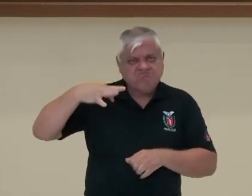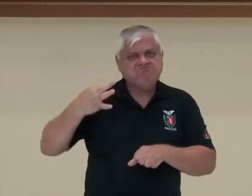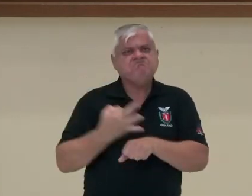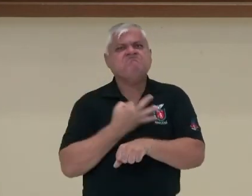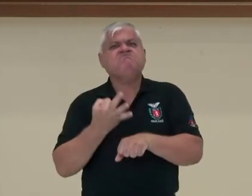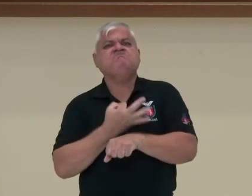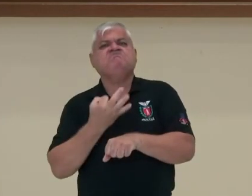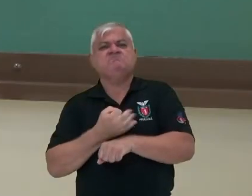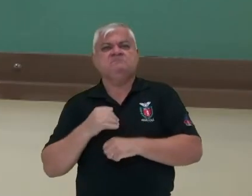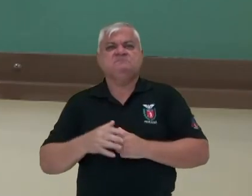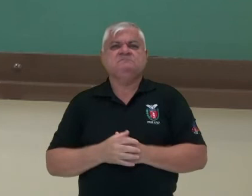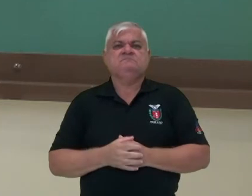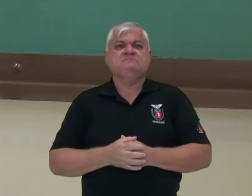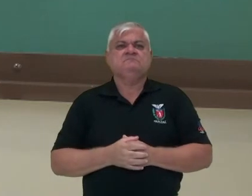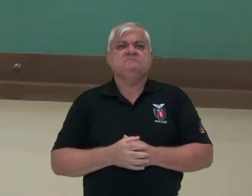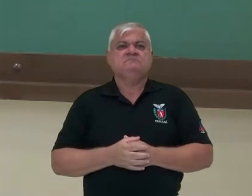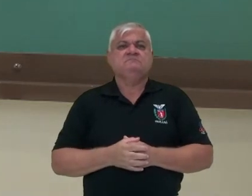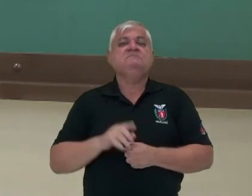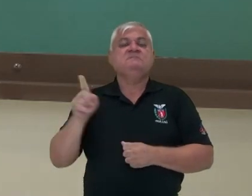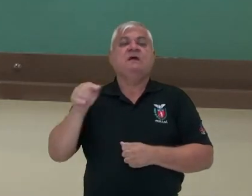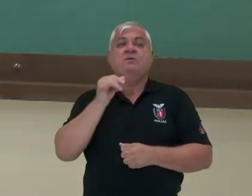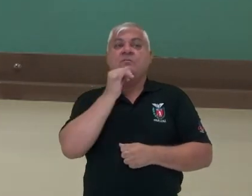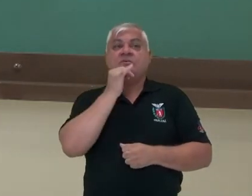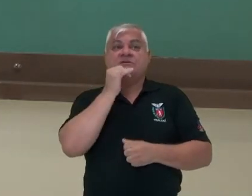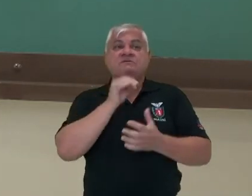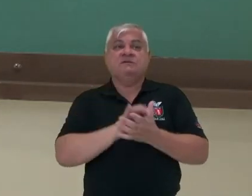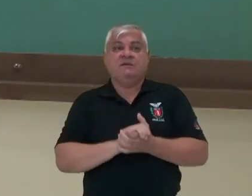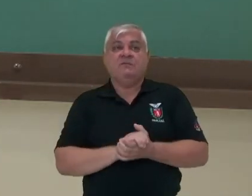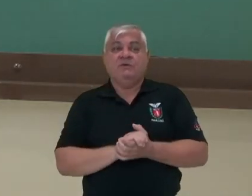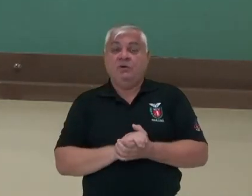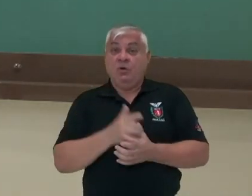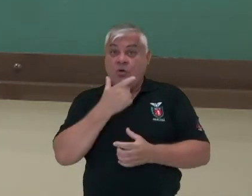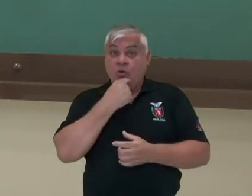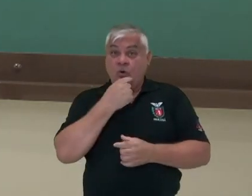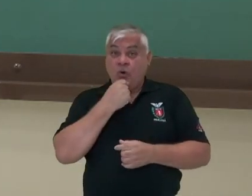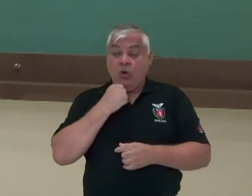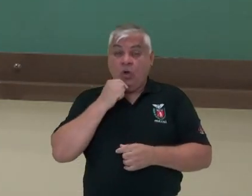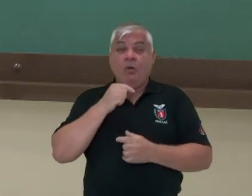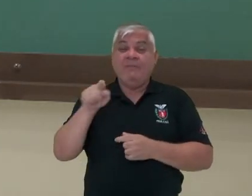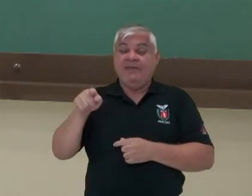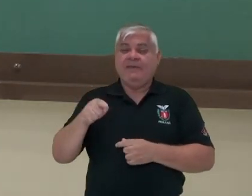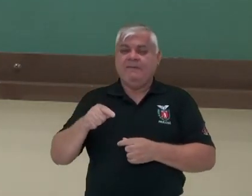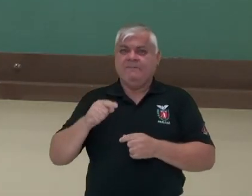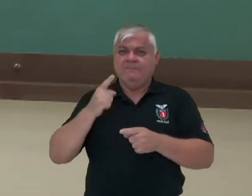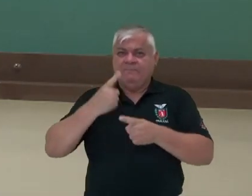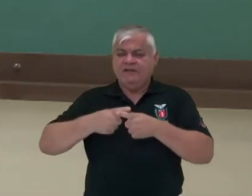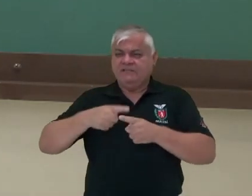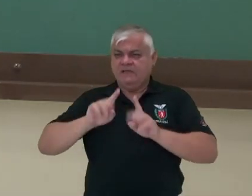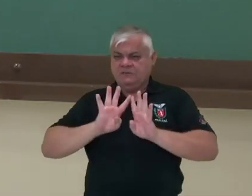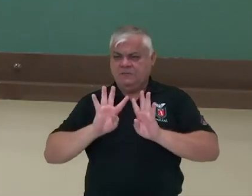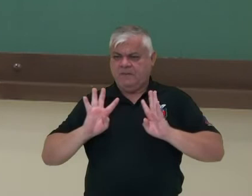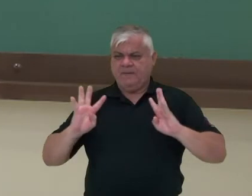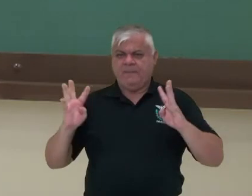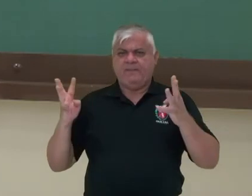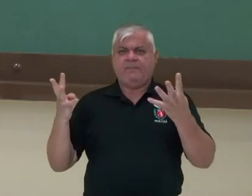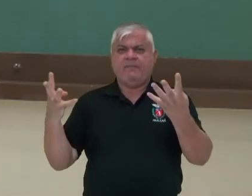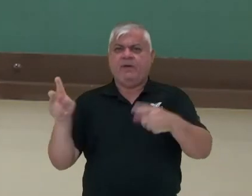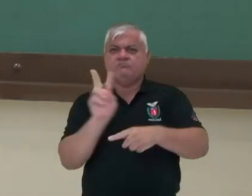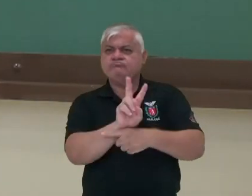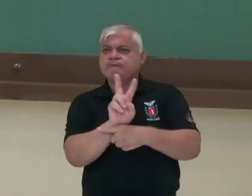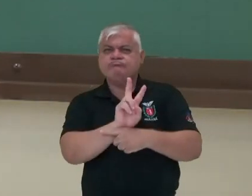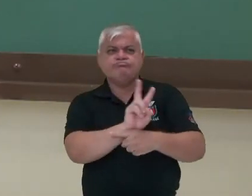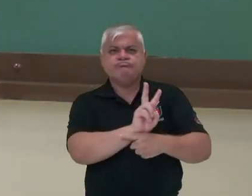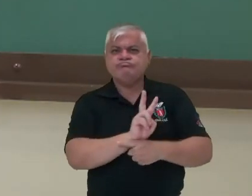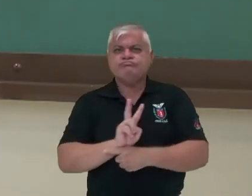encontraram. Veja, Manco Inca chegou a cercar a cidade de Cusco e estabelecer durante décadas um